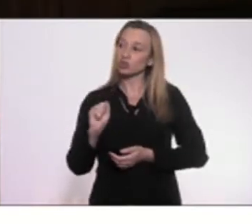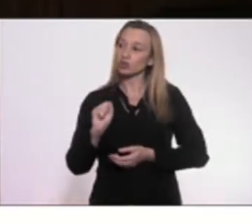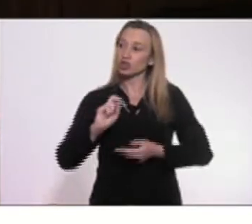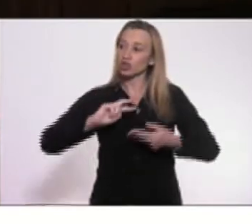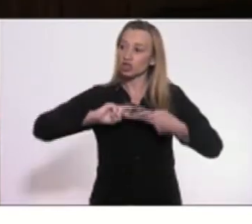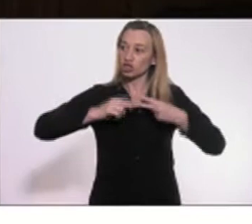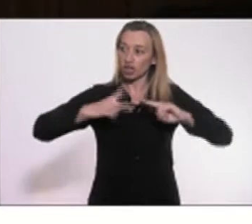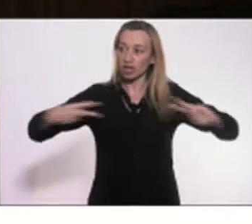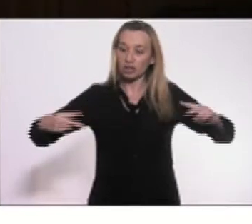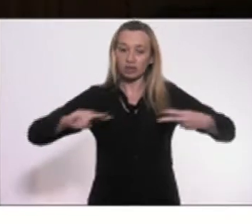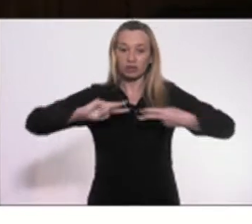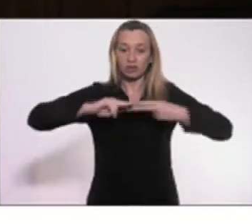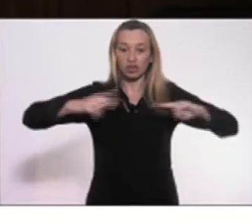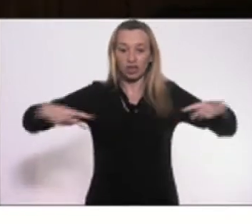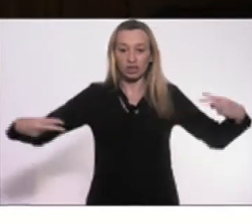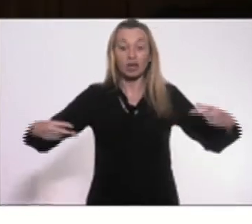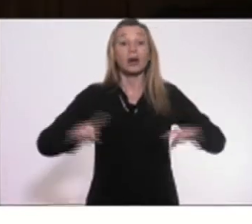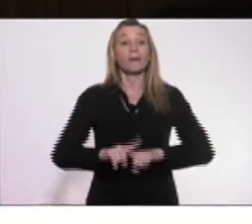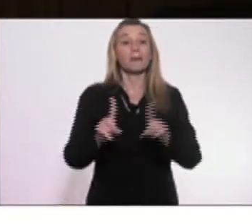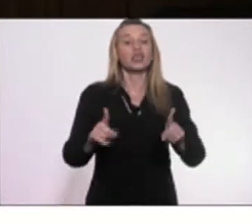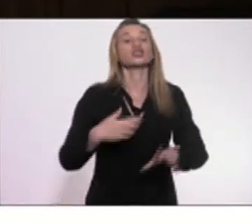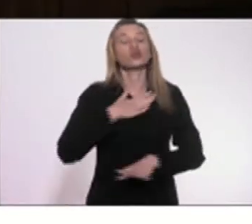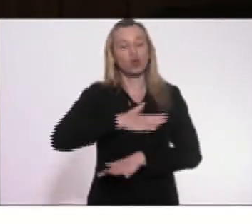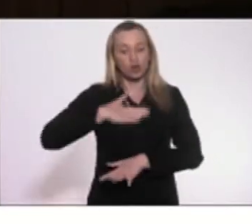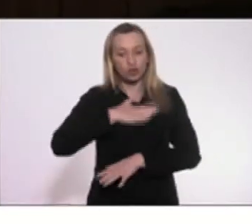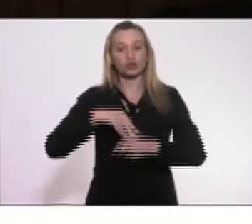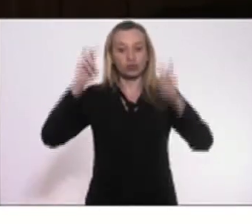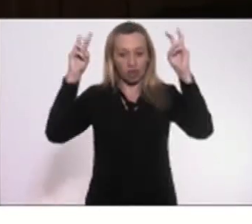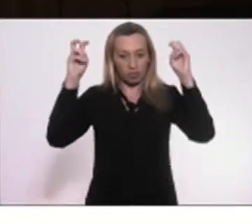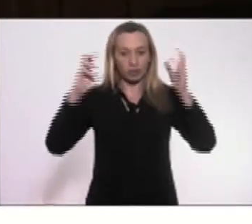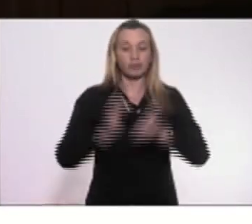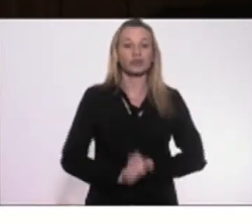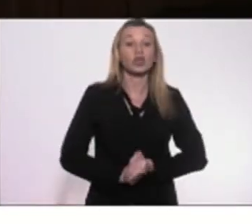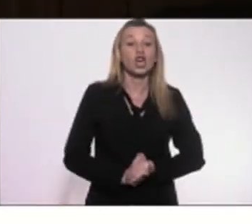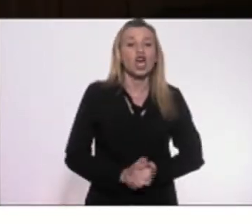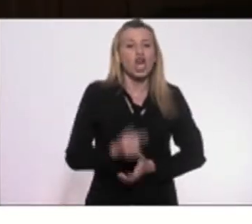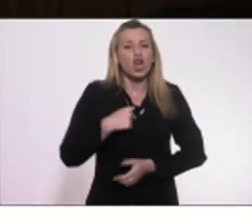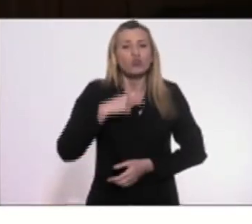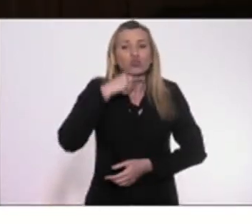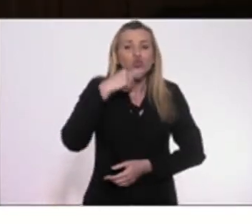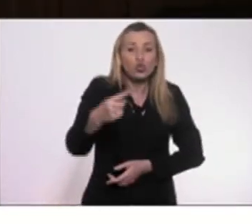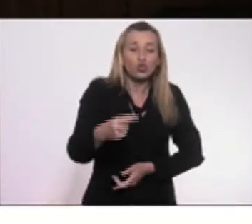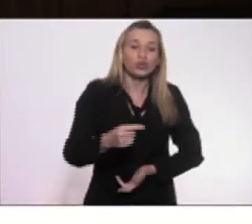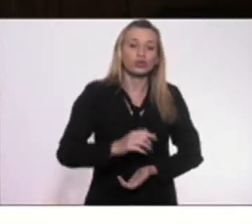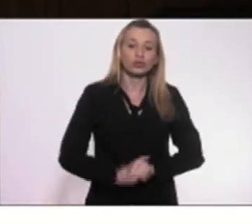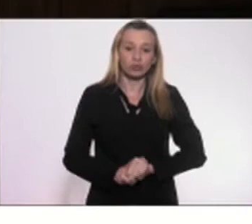do tema. Gosto do tema. Eu duvido